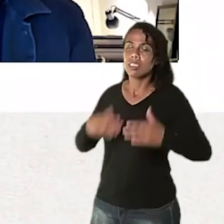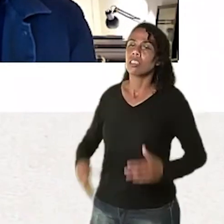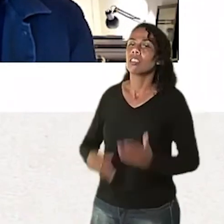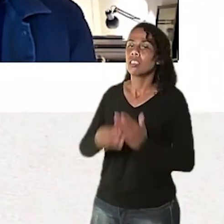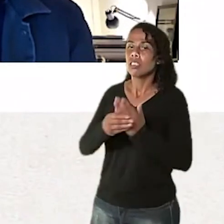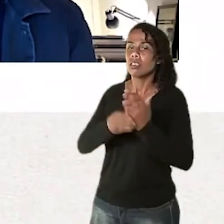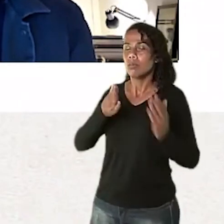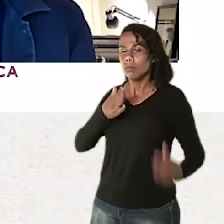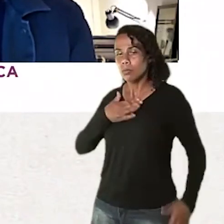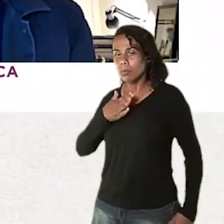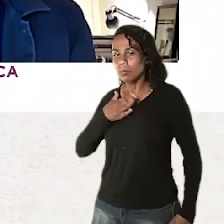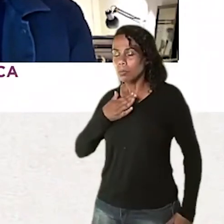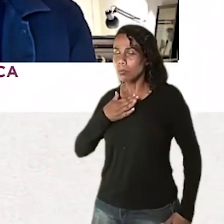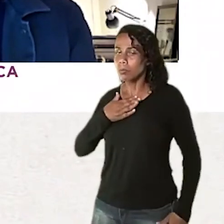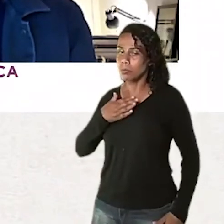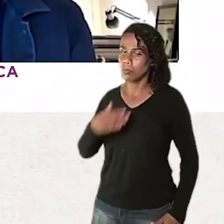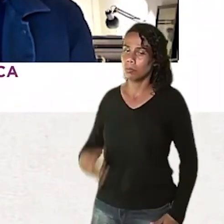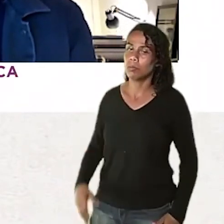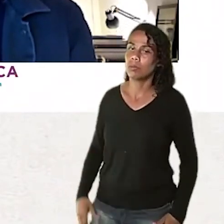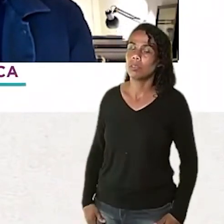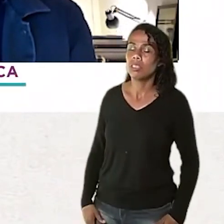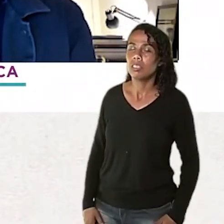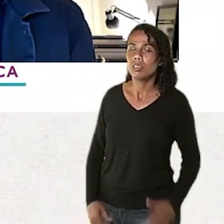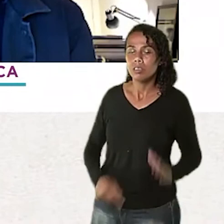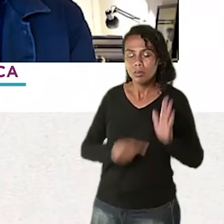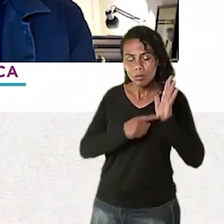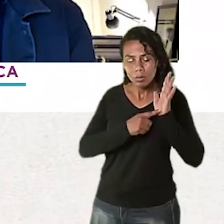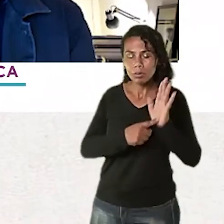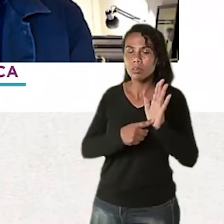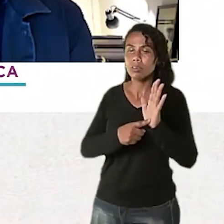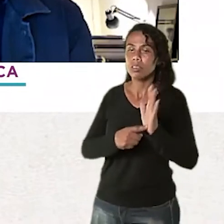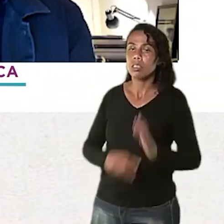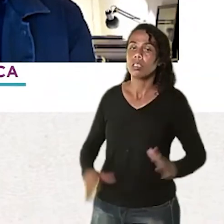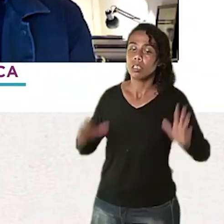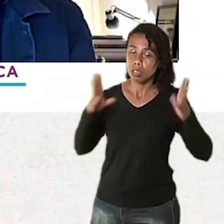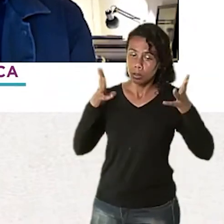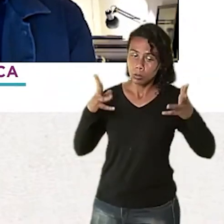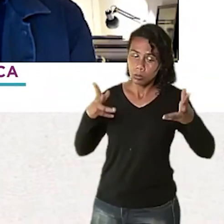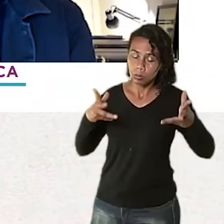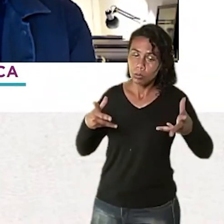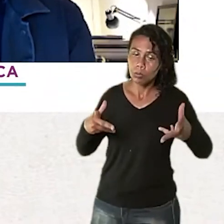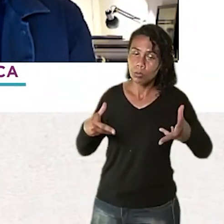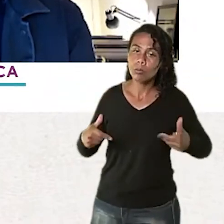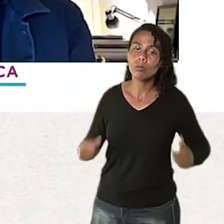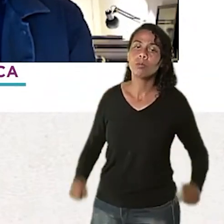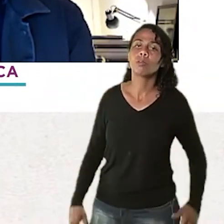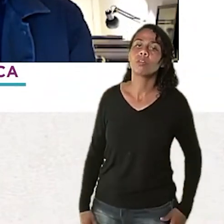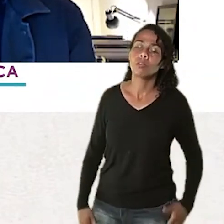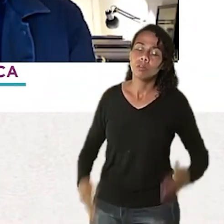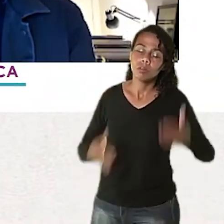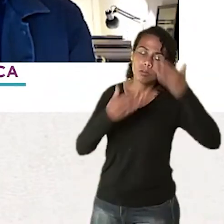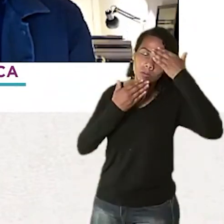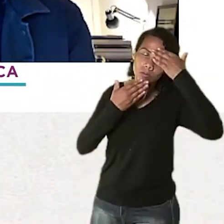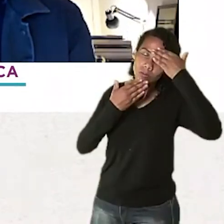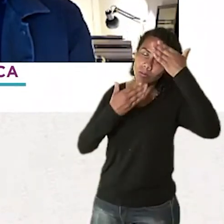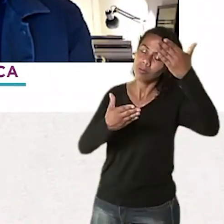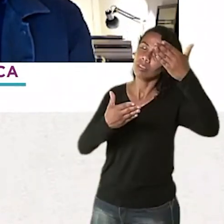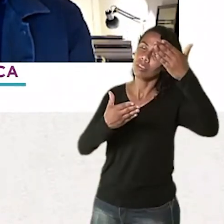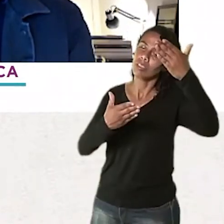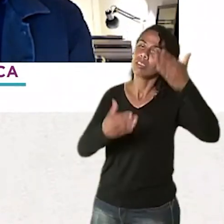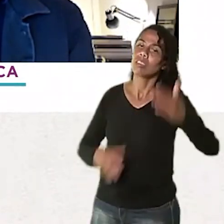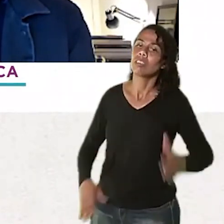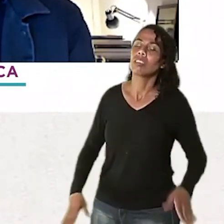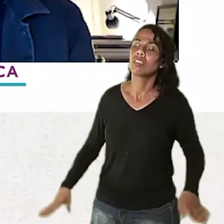também a todo mundo que assistiu e a equipe da Editora Record, que, capitaneada pelo Rodrigo, fez um trabalho espetacular. O livro está